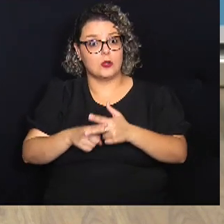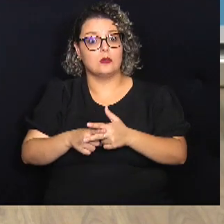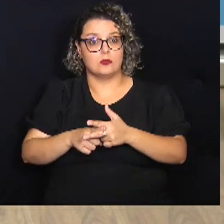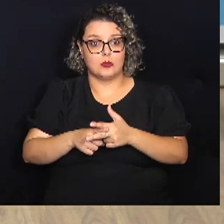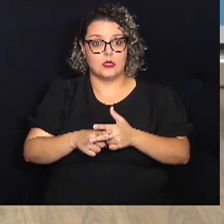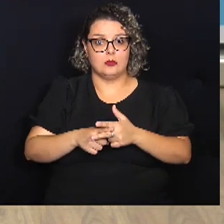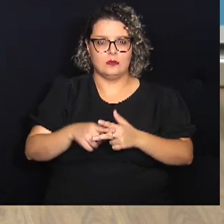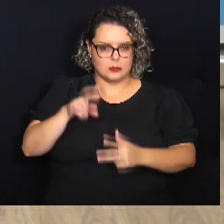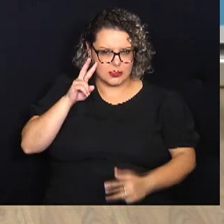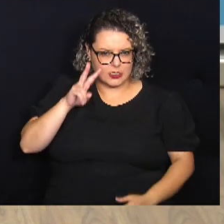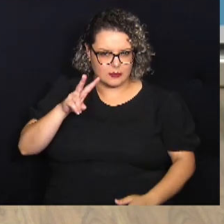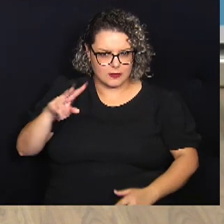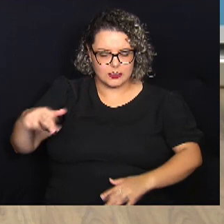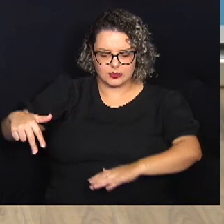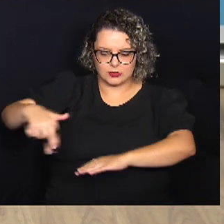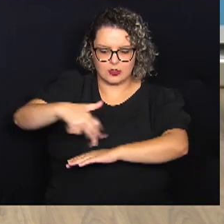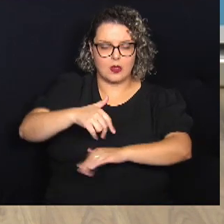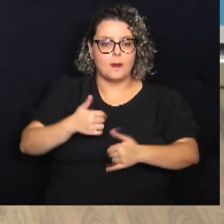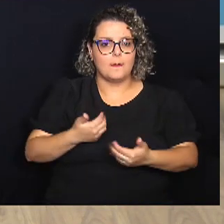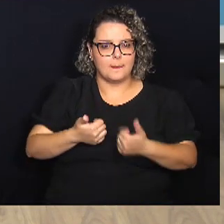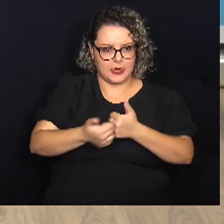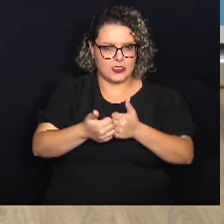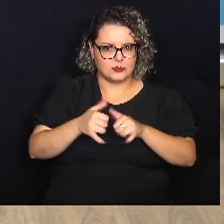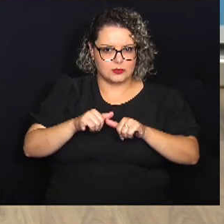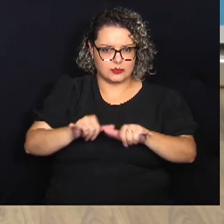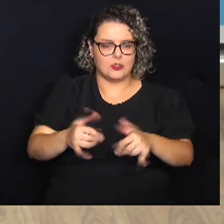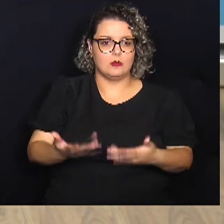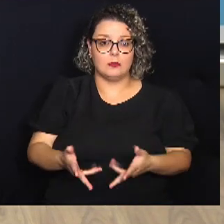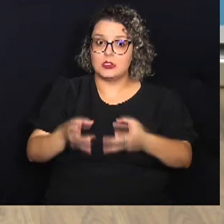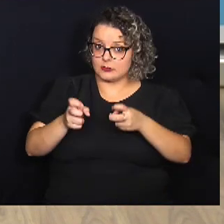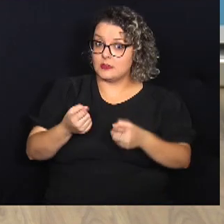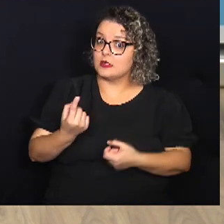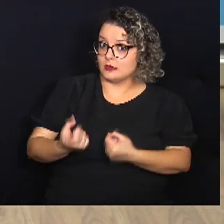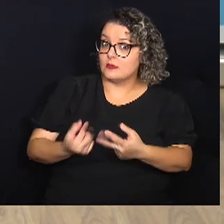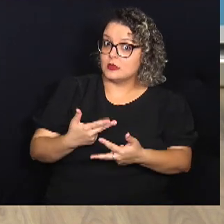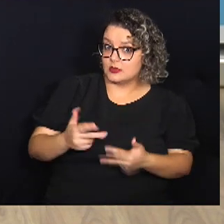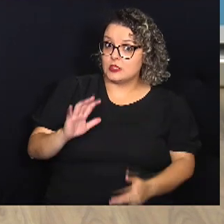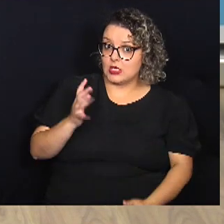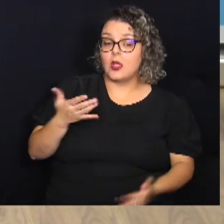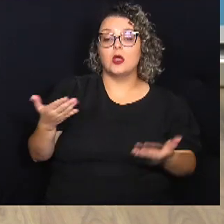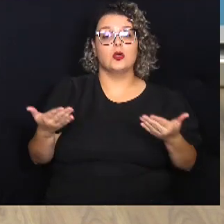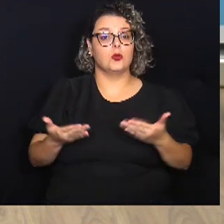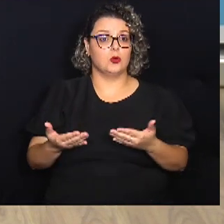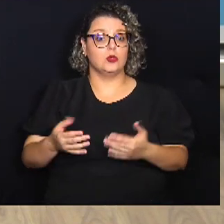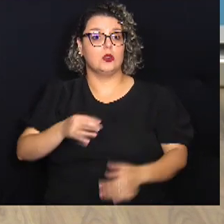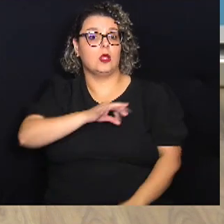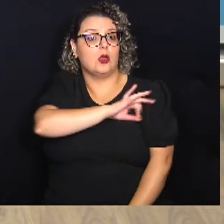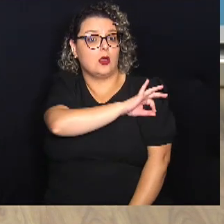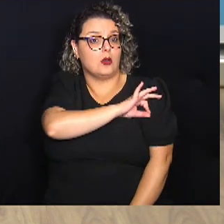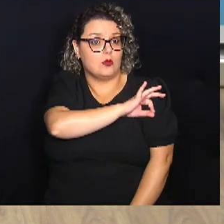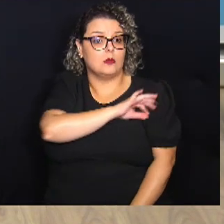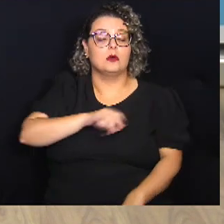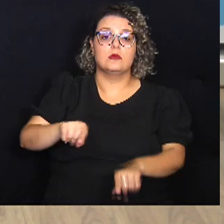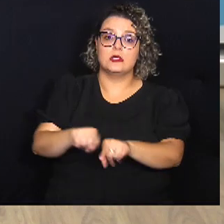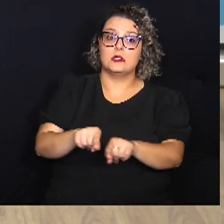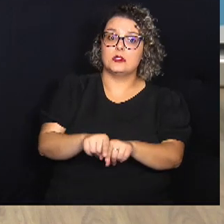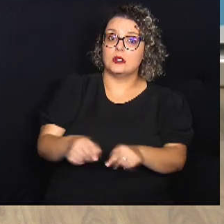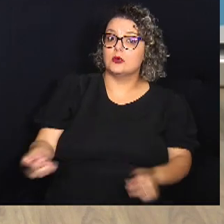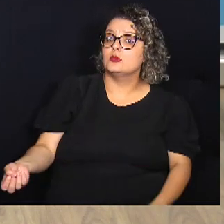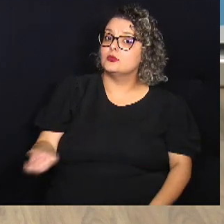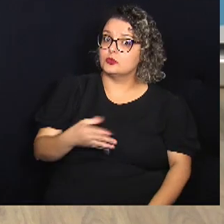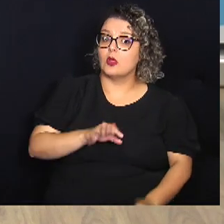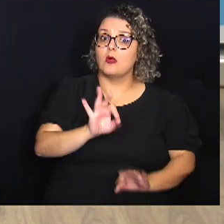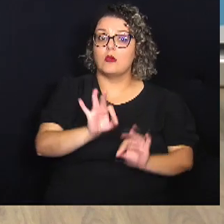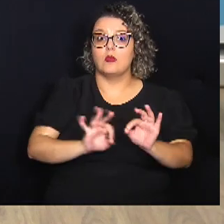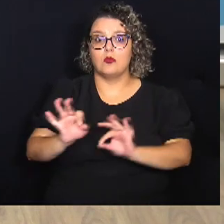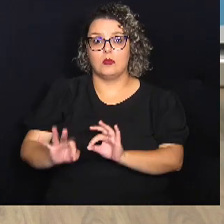lá no centro, perto do Mercadão, tem percebido que está acontecendo alguma coisa. E agora, a Prefeitura também tem um novo projeto,